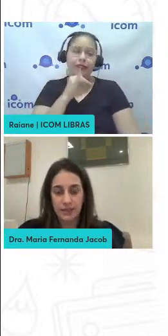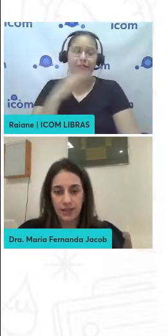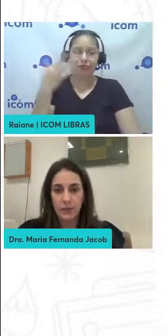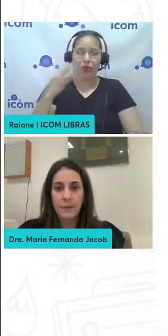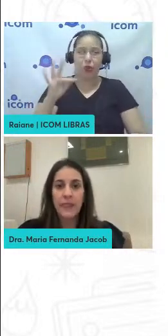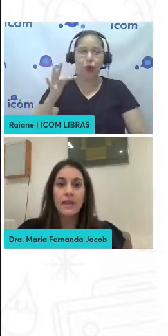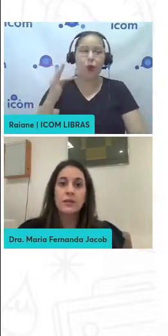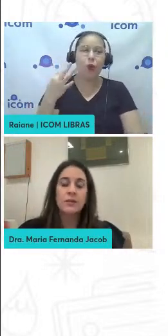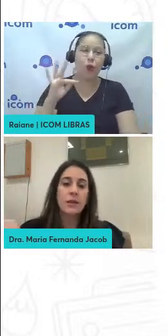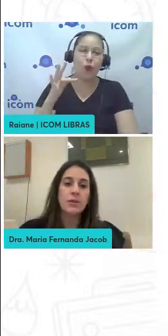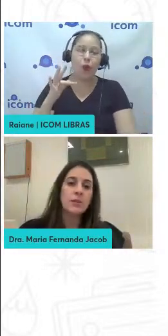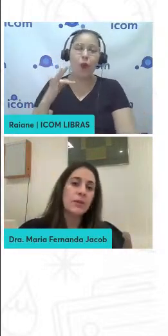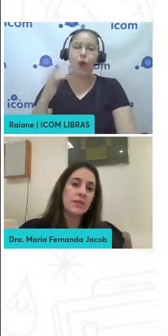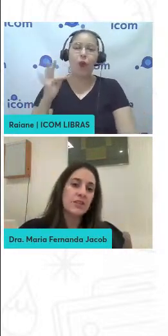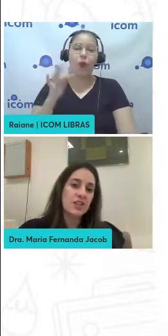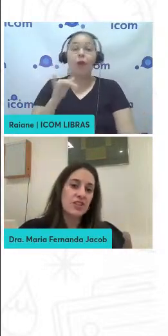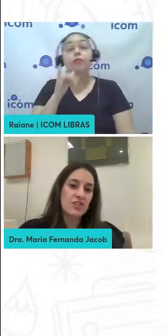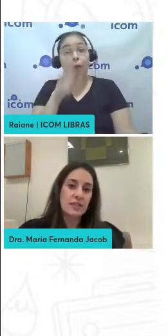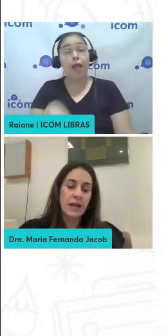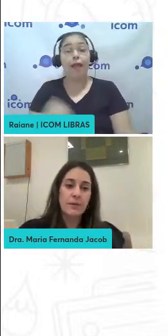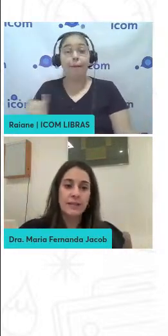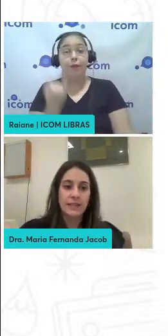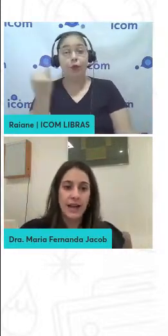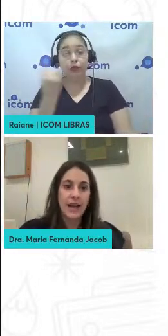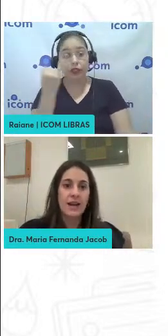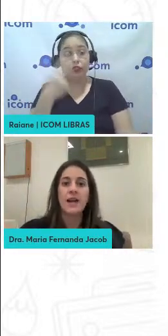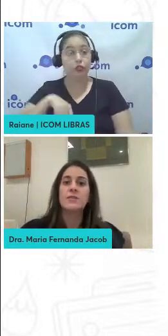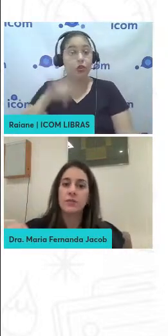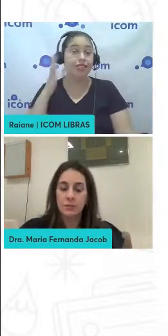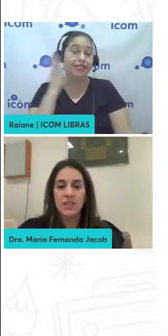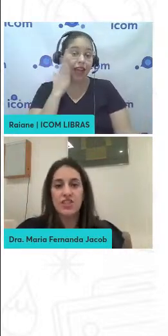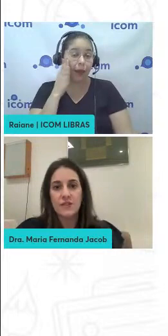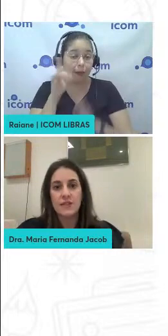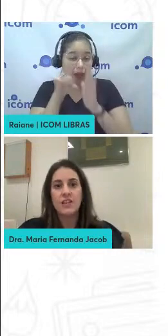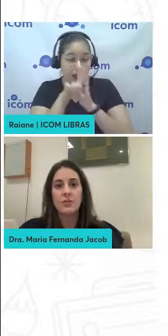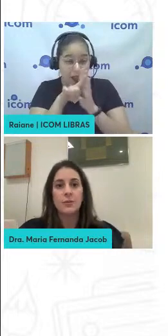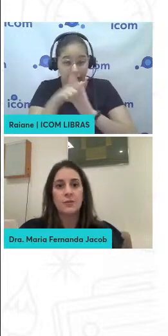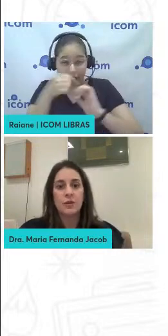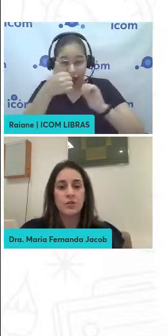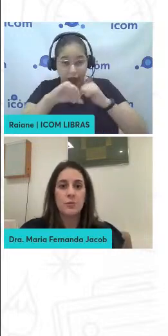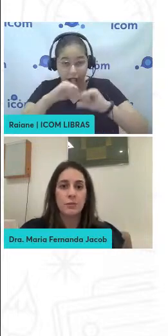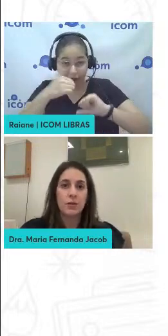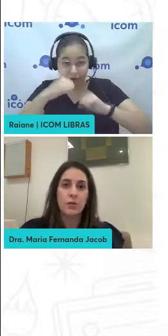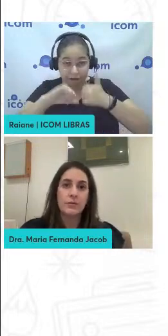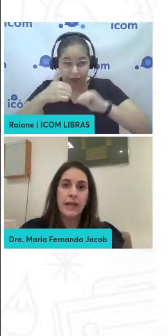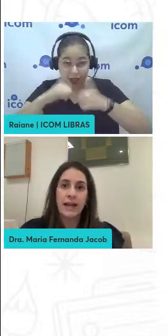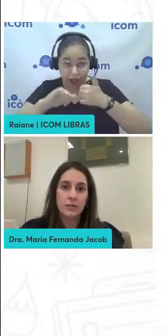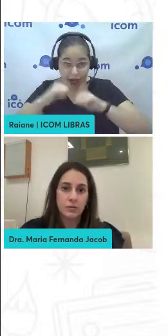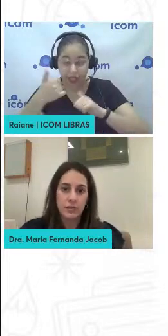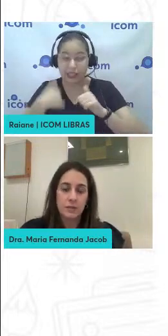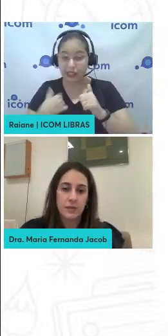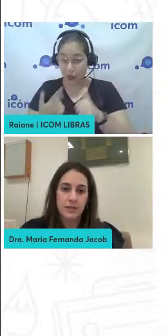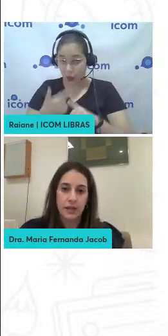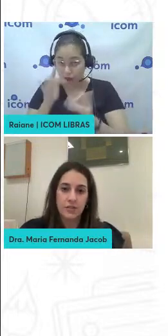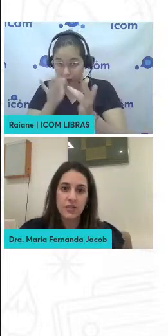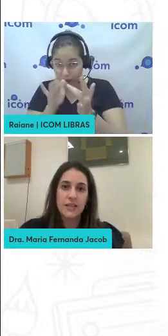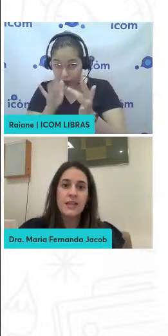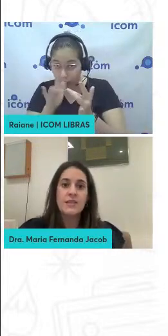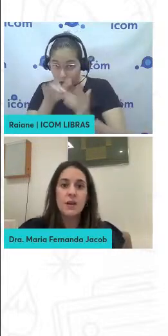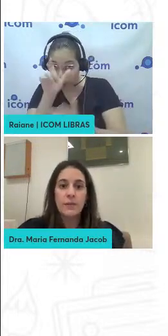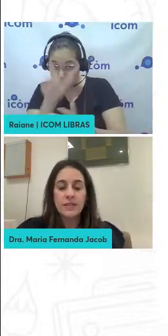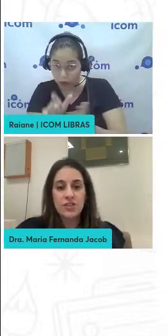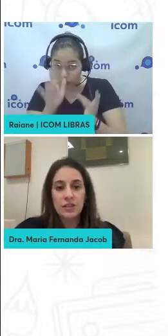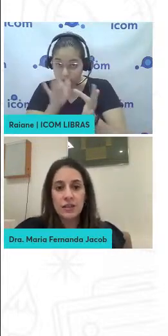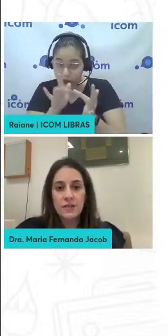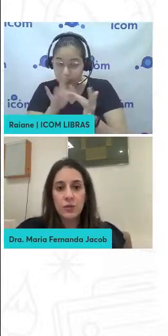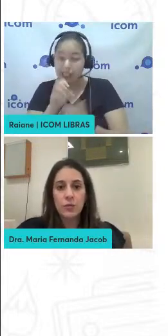ele está trazendo. Então, também é muito importante que a gente saiba triar, caso também a gente seja um profissional de primeiro contato com esse paciente.